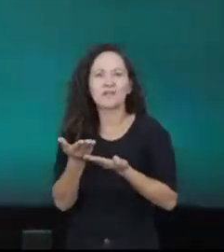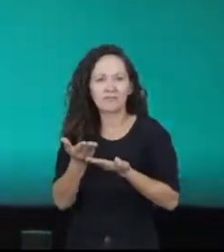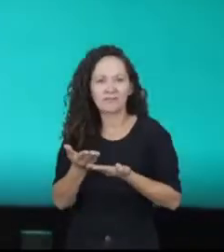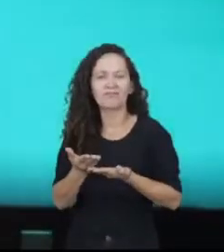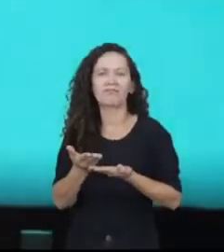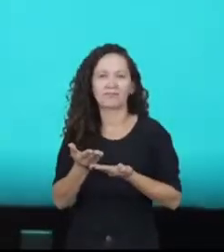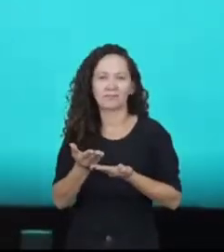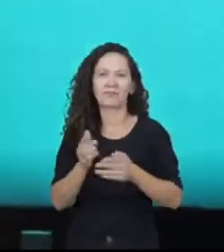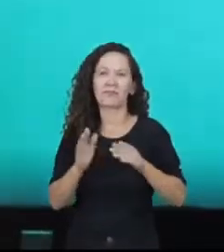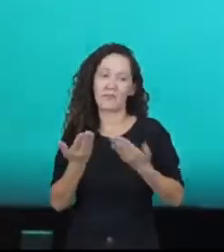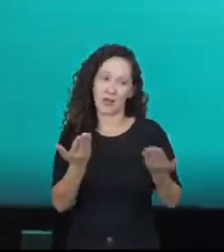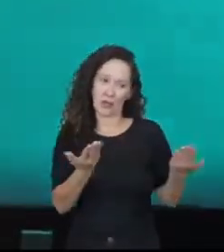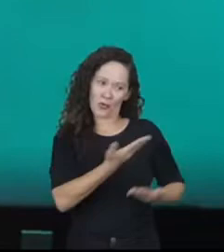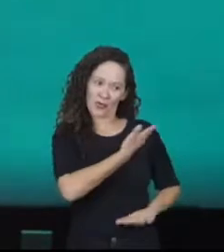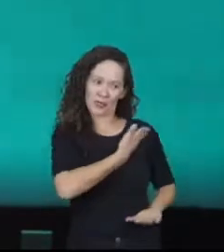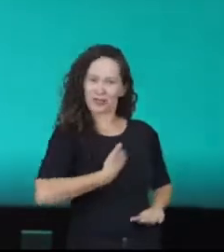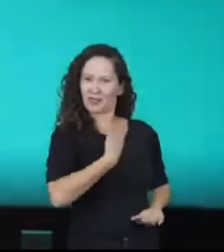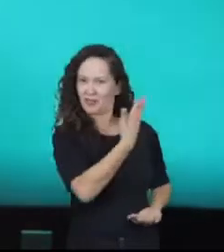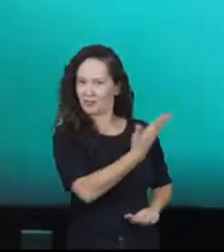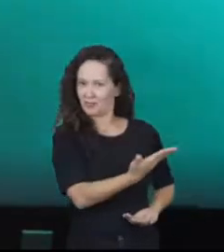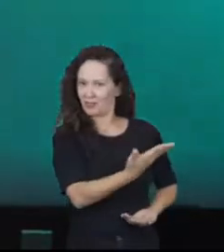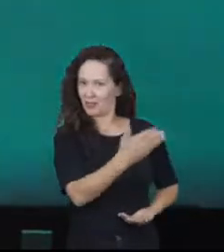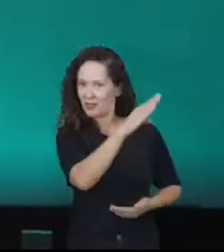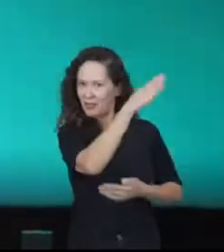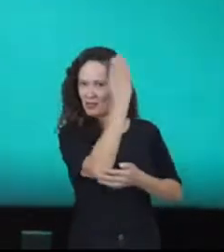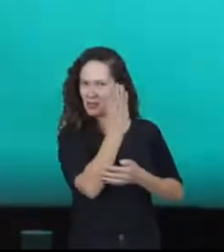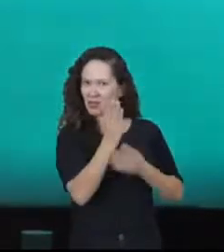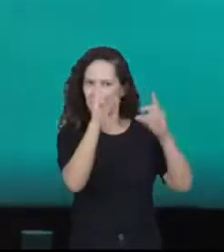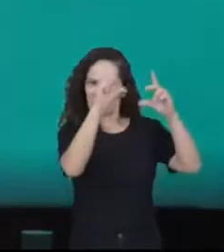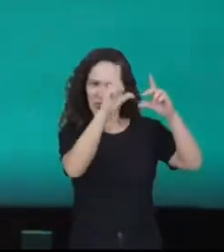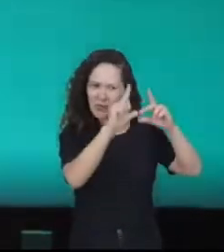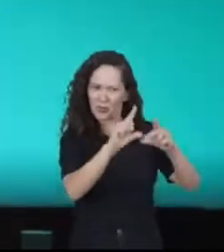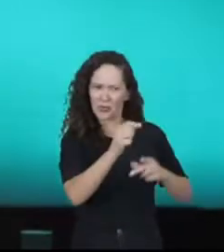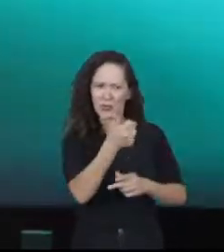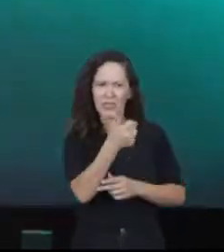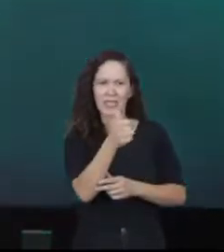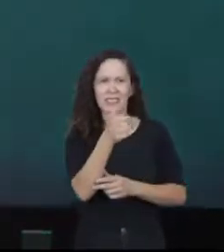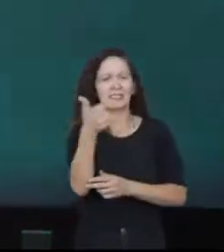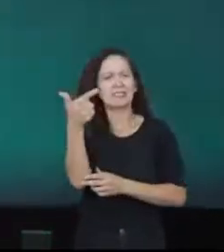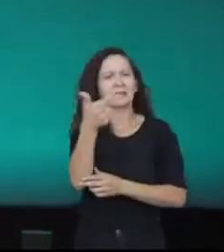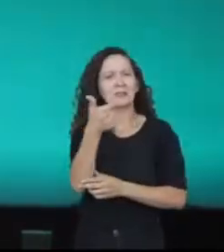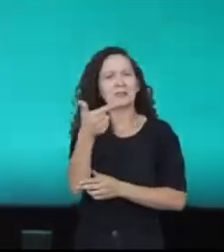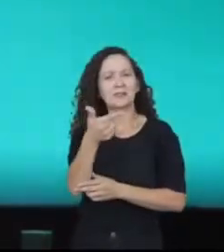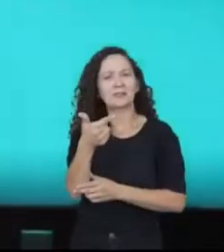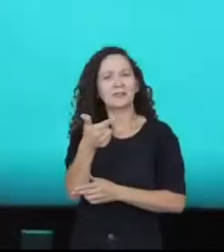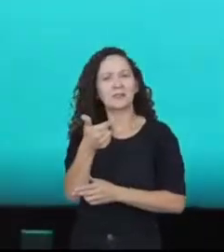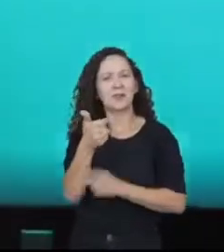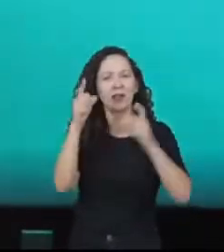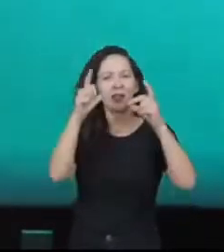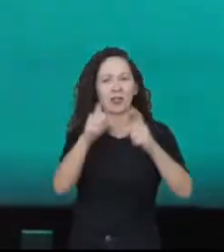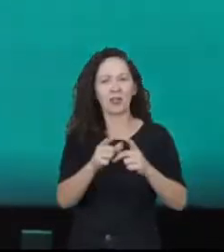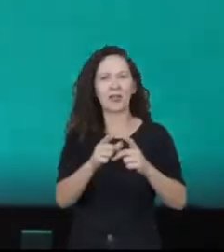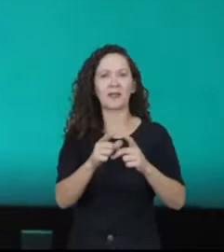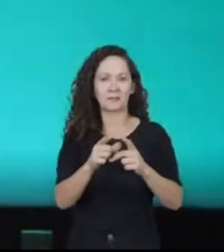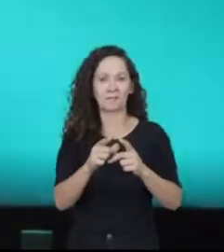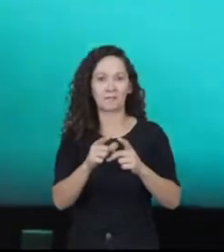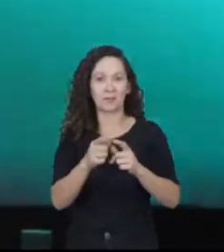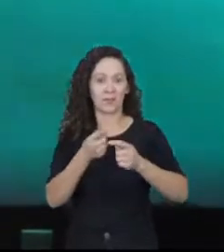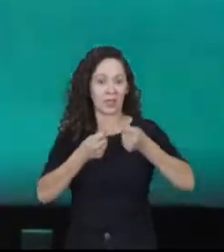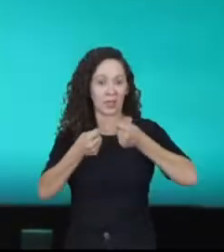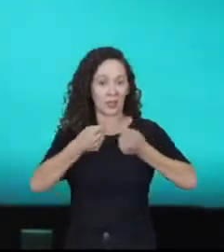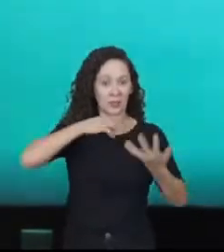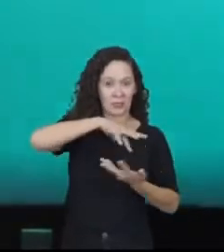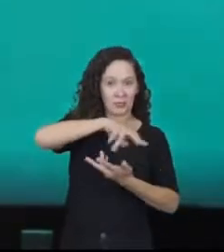governo fez o Brasil despencar para a 12ª posição no ranking das maiores economias. E